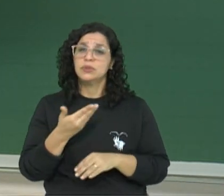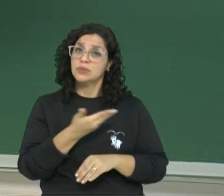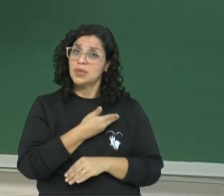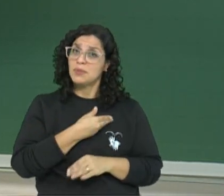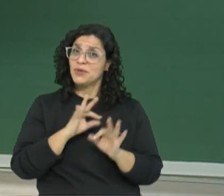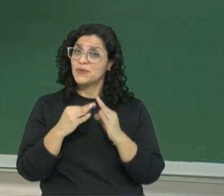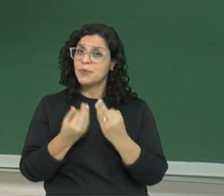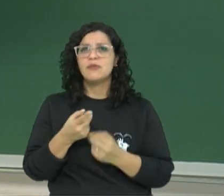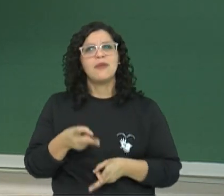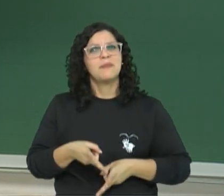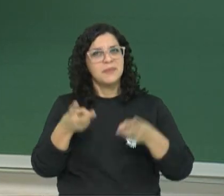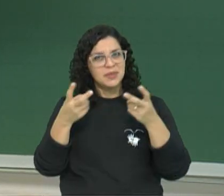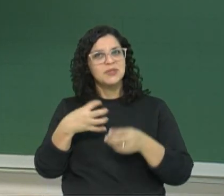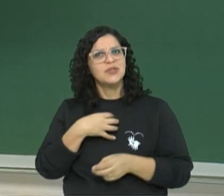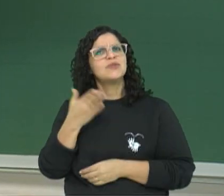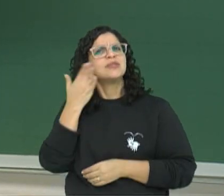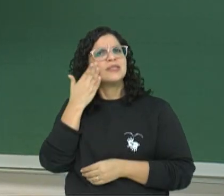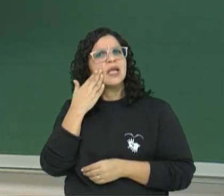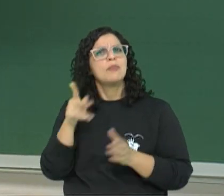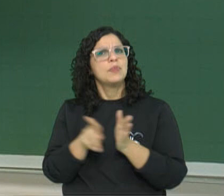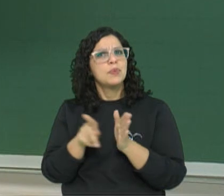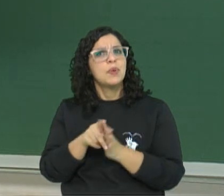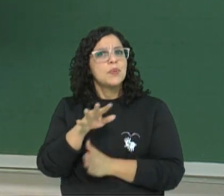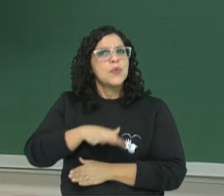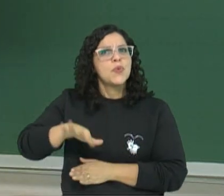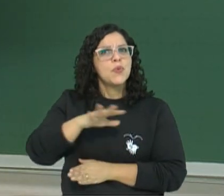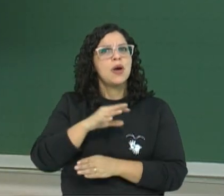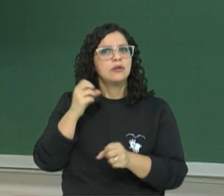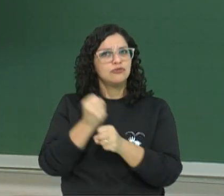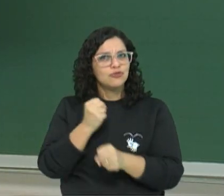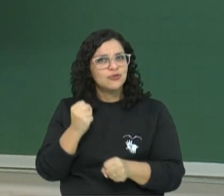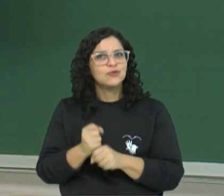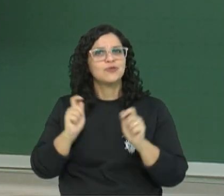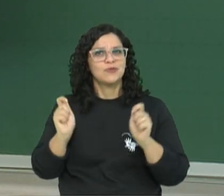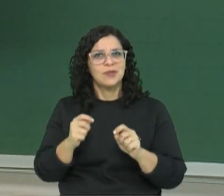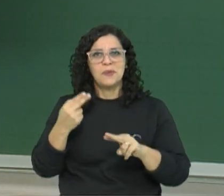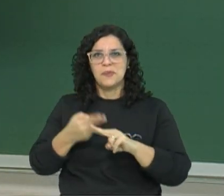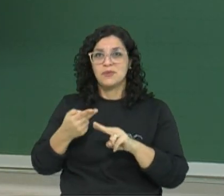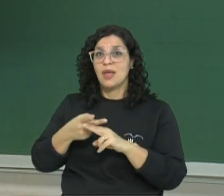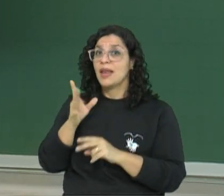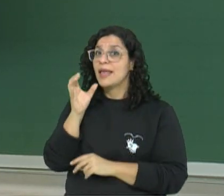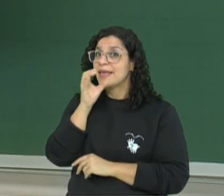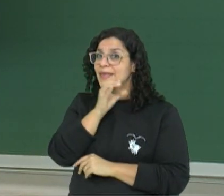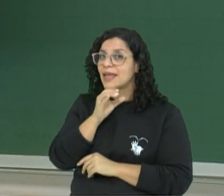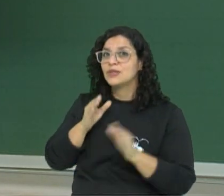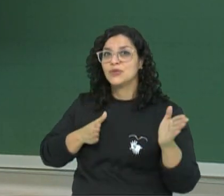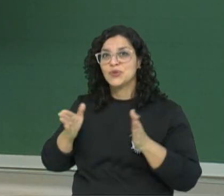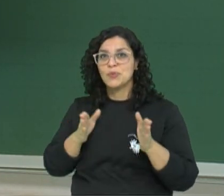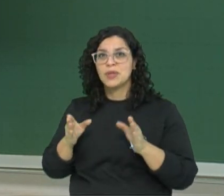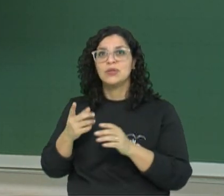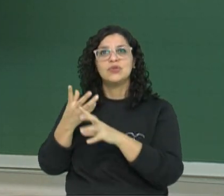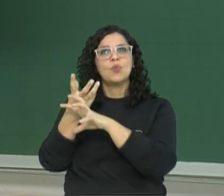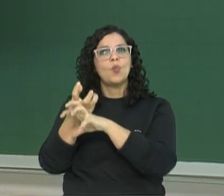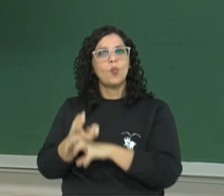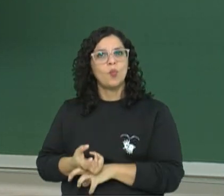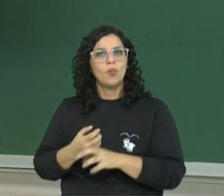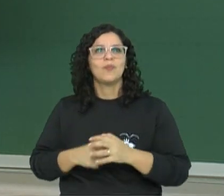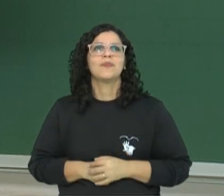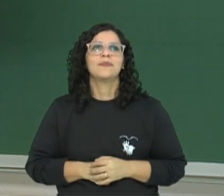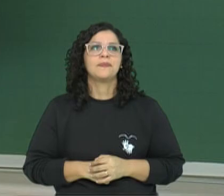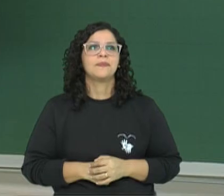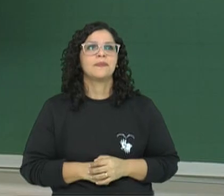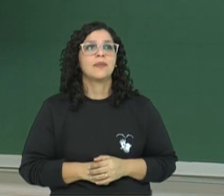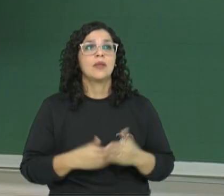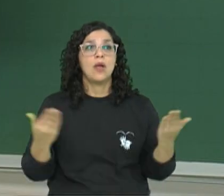seus parentes, você vai perceber que isso tem tudo a ver com a questão que o concreto ele esquenta durante esse processo de cura,